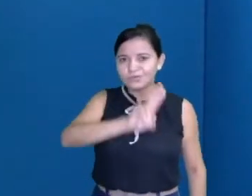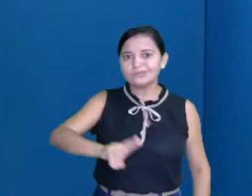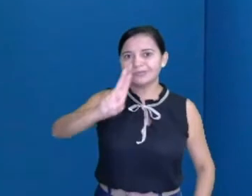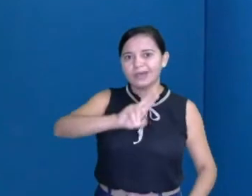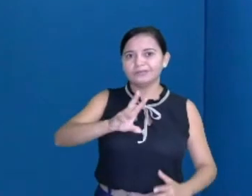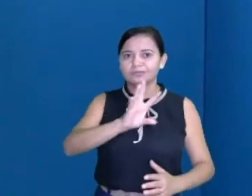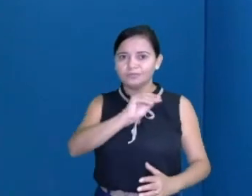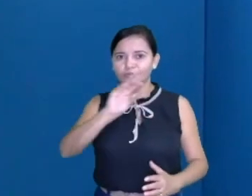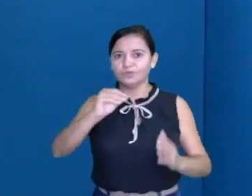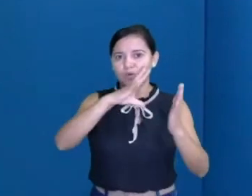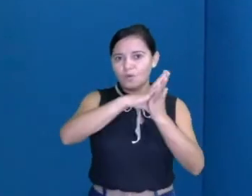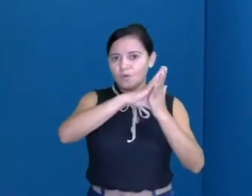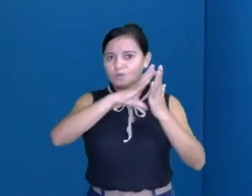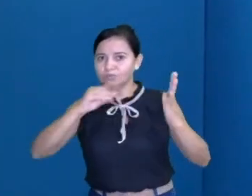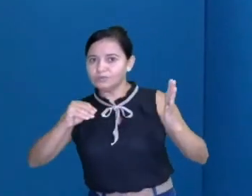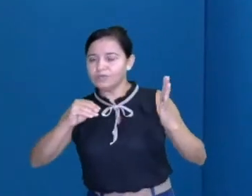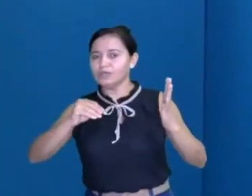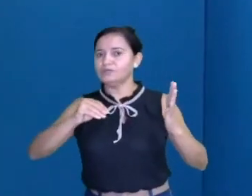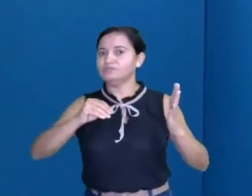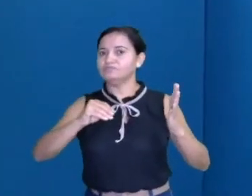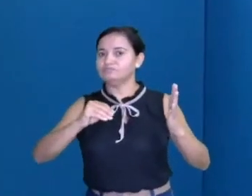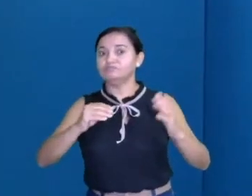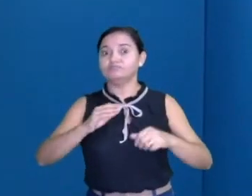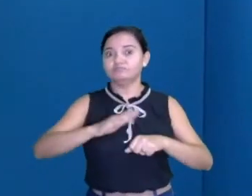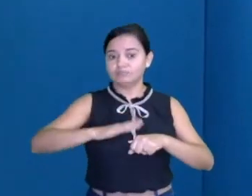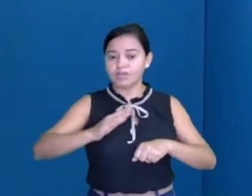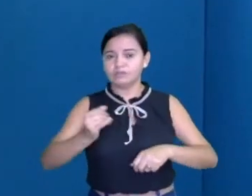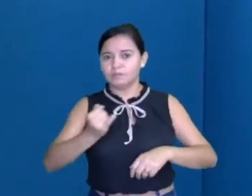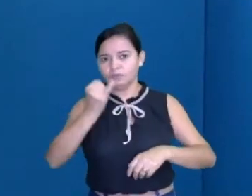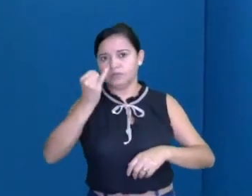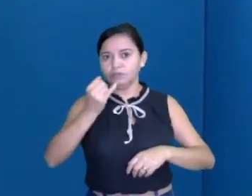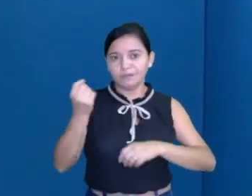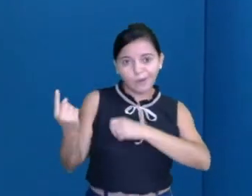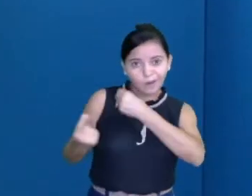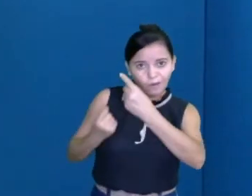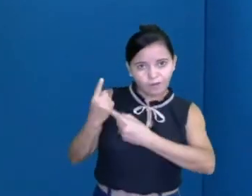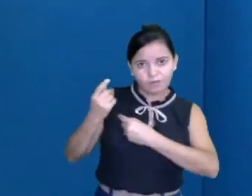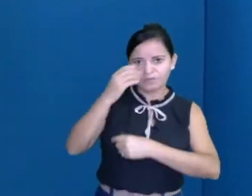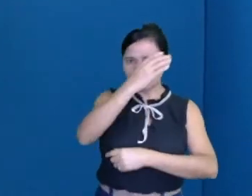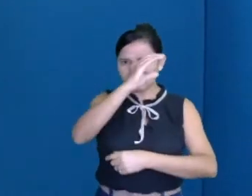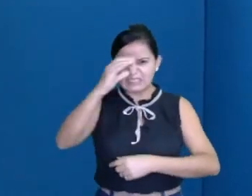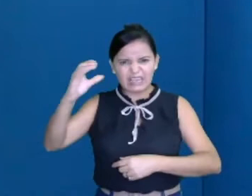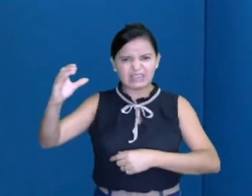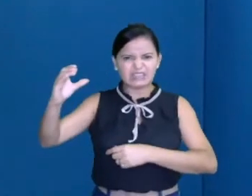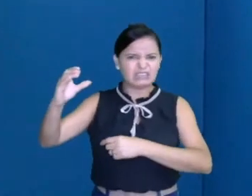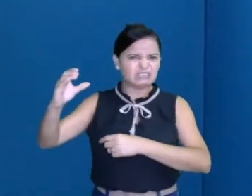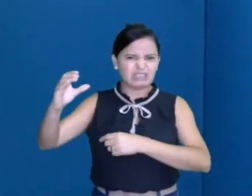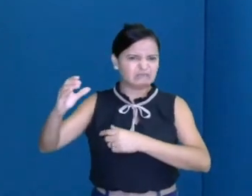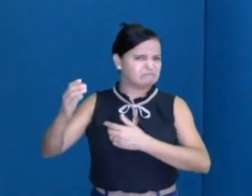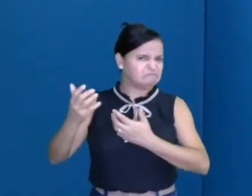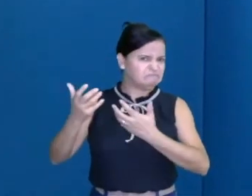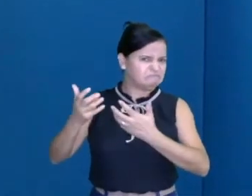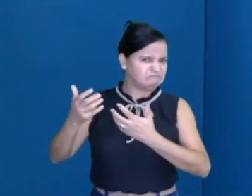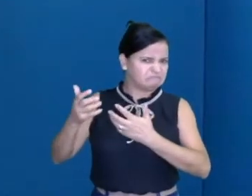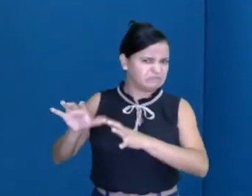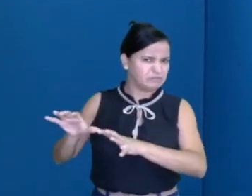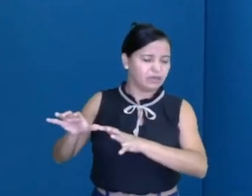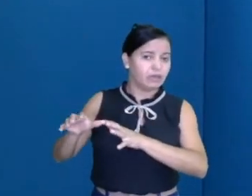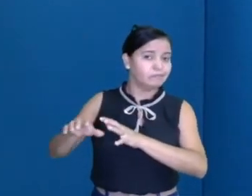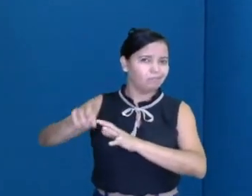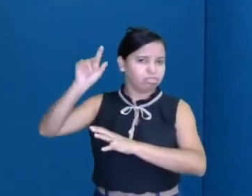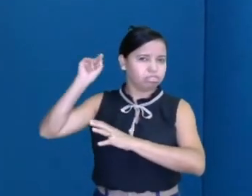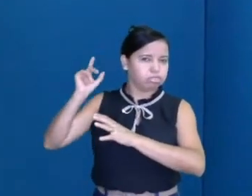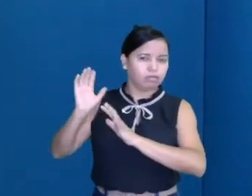modelo aqui, o modelo de Bohr e Rutherford, já é um modelo que para alguns cientistas já é ultrapassado. Porque o mais moderno tem a ver com a mecânica